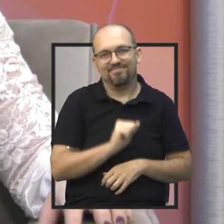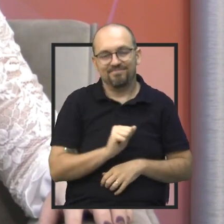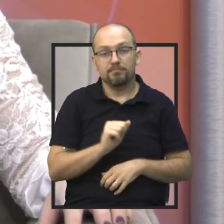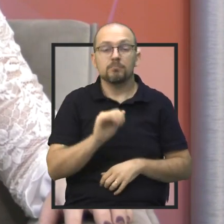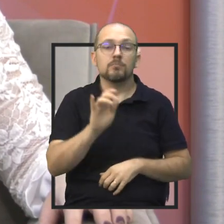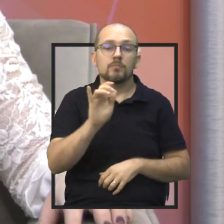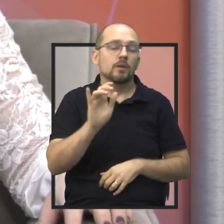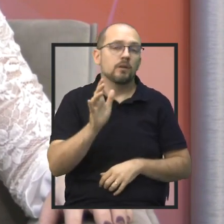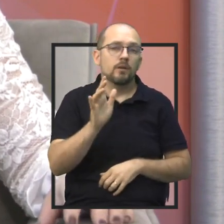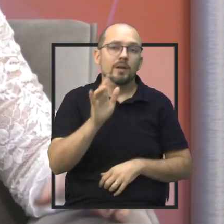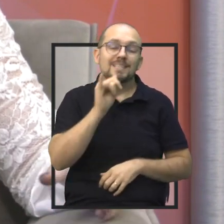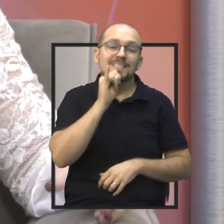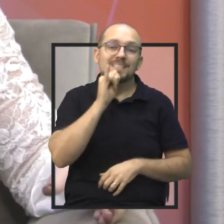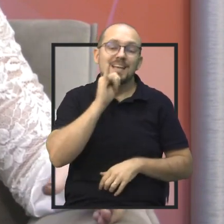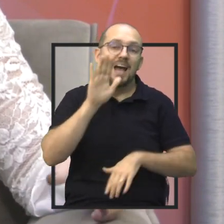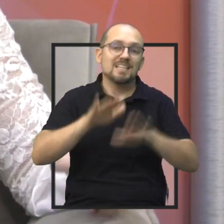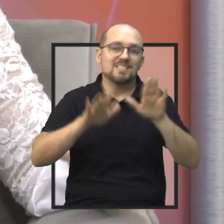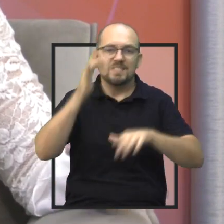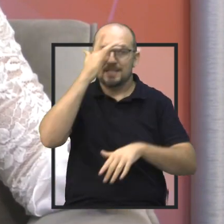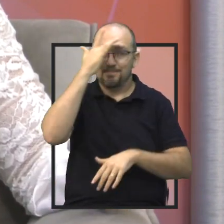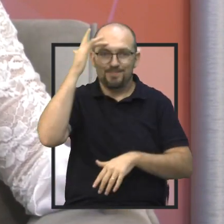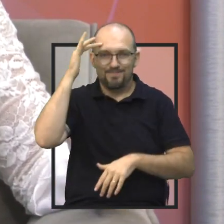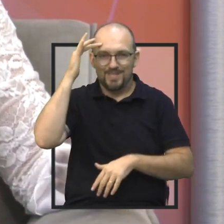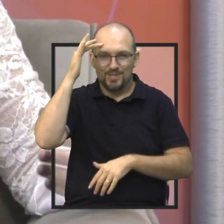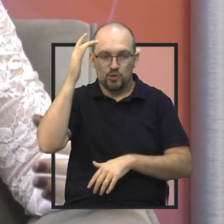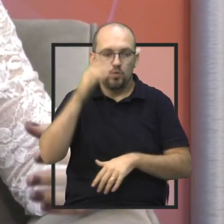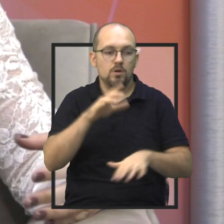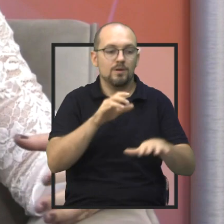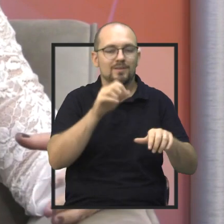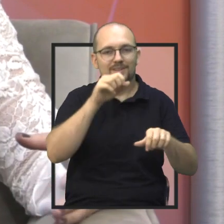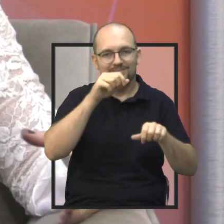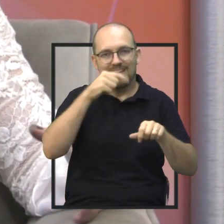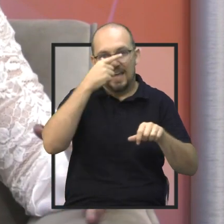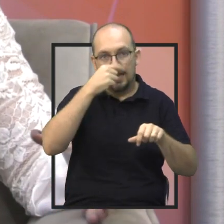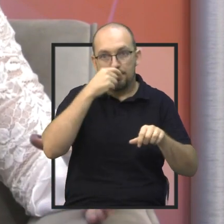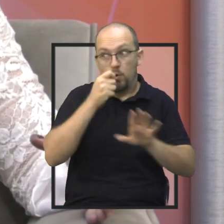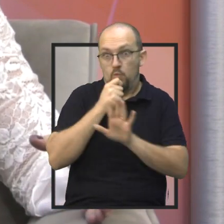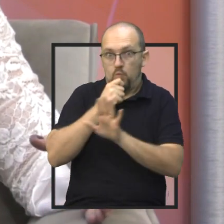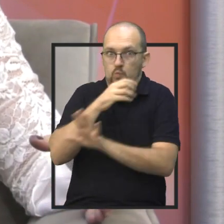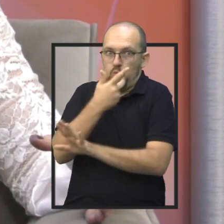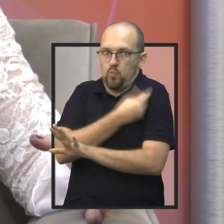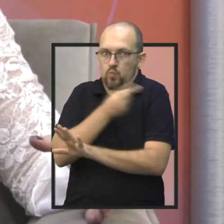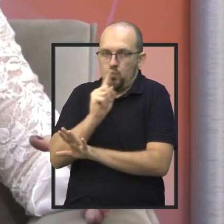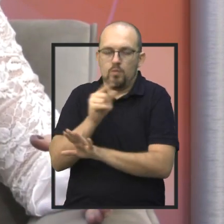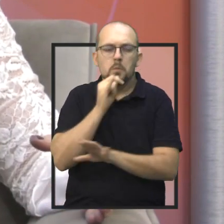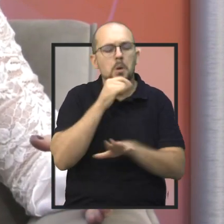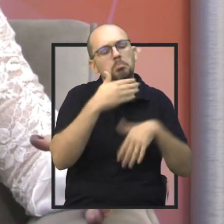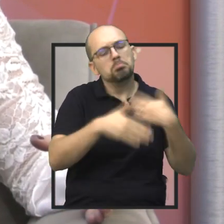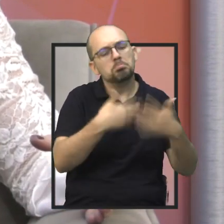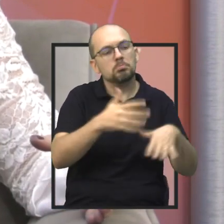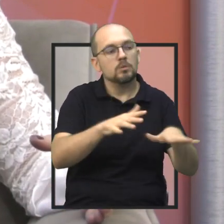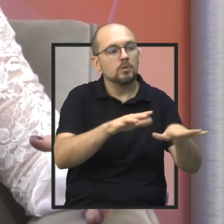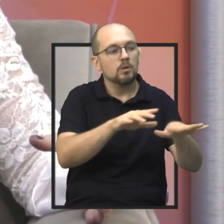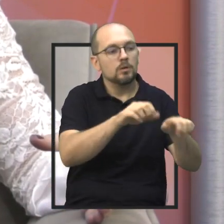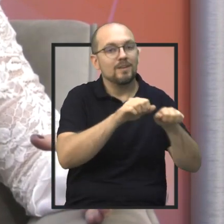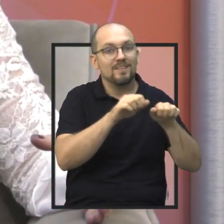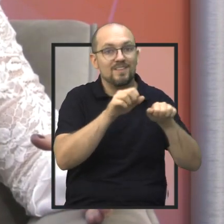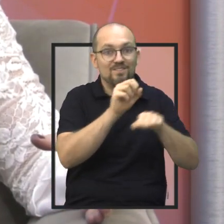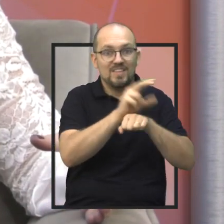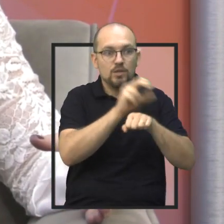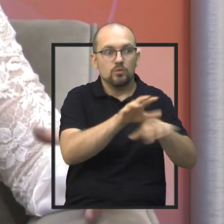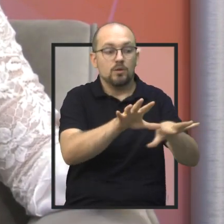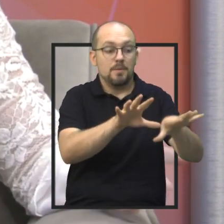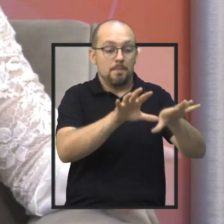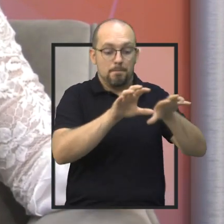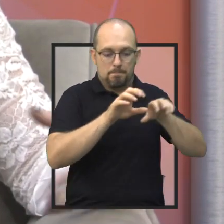né? E às vezes as pessoas que já estão contaminadas, mas não desenvolveram ainda a infecção,